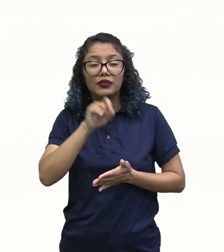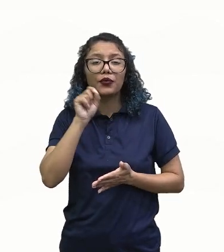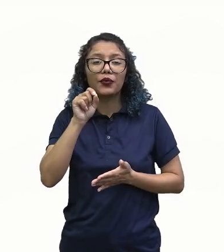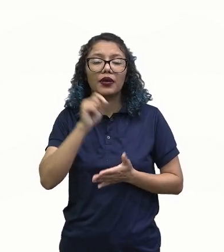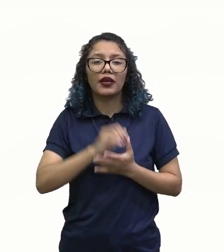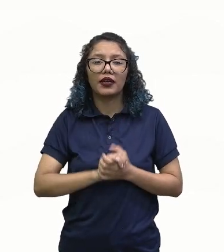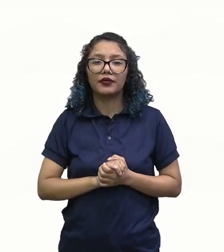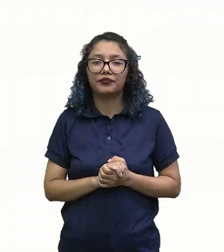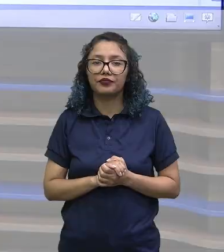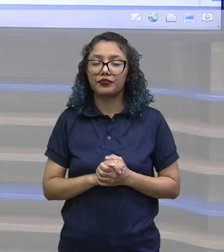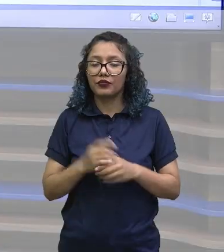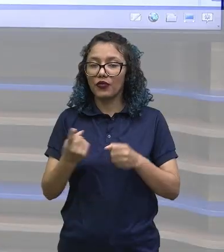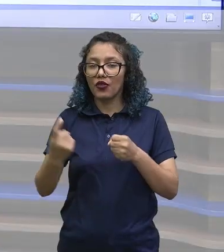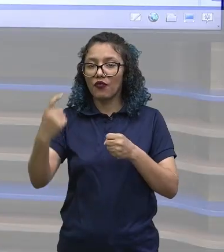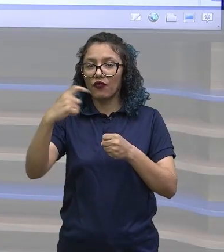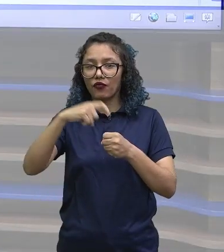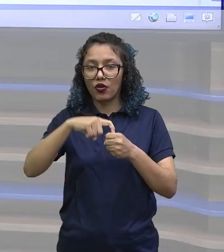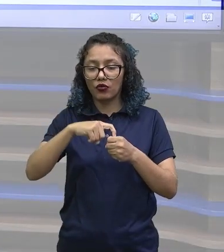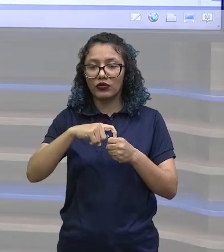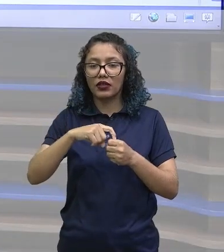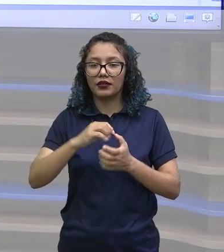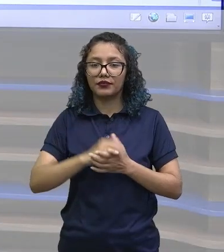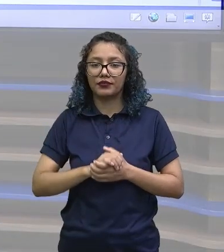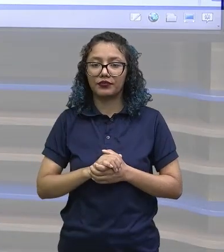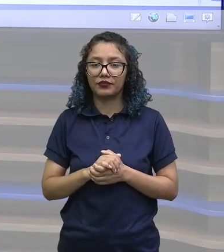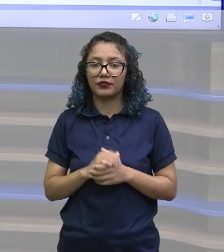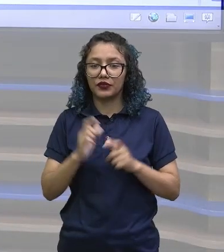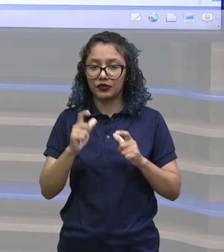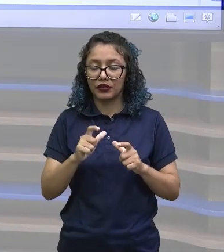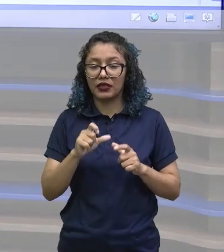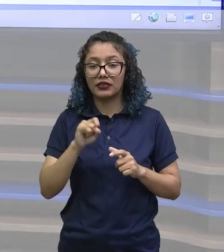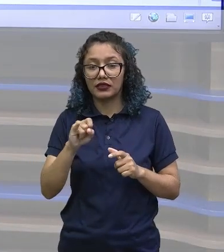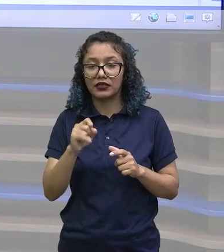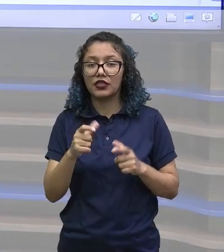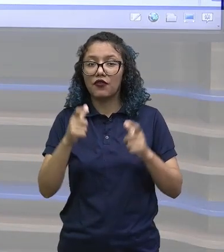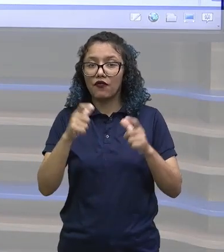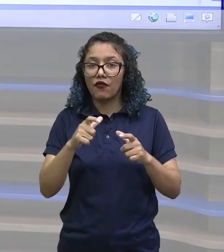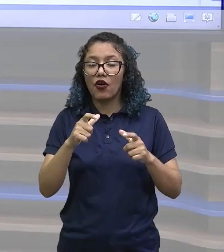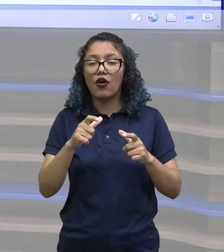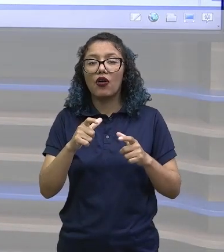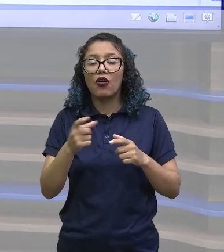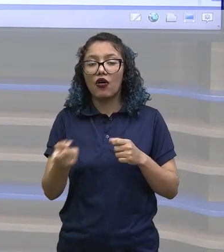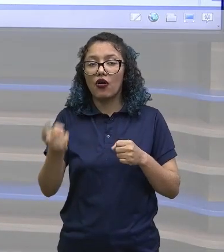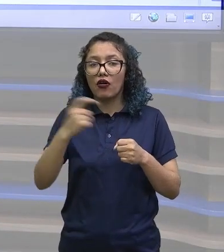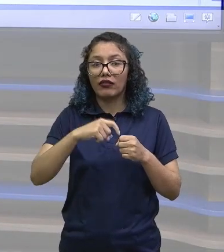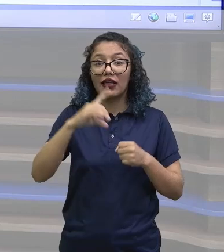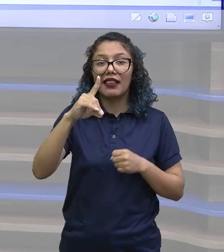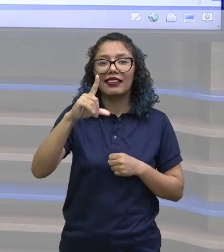você voltar do lugar e quando você volta a dar